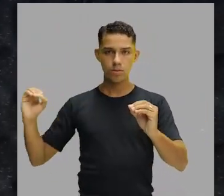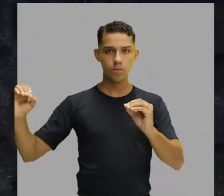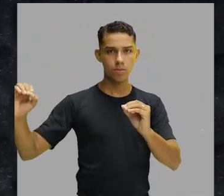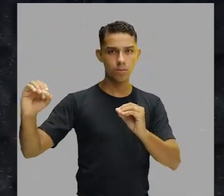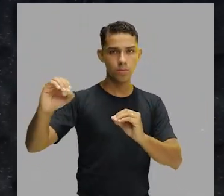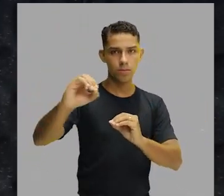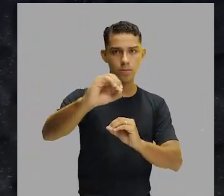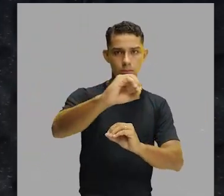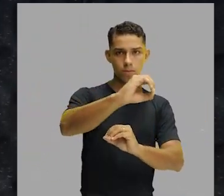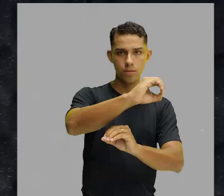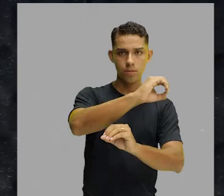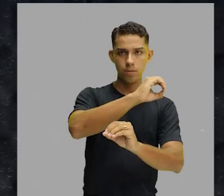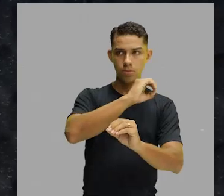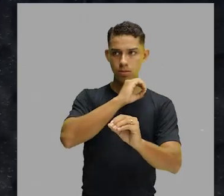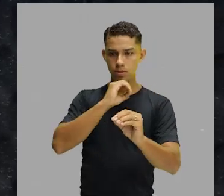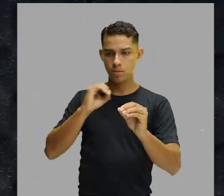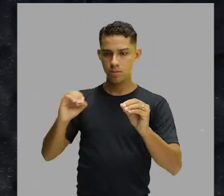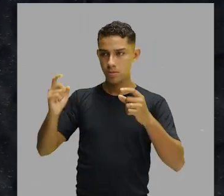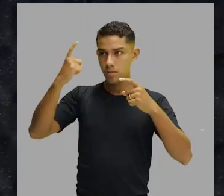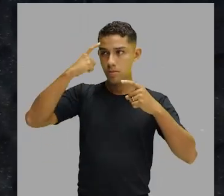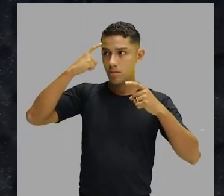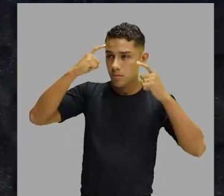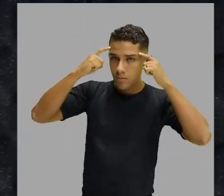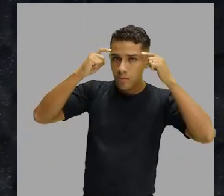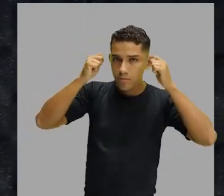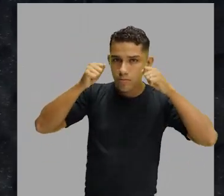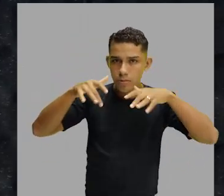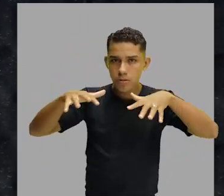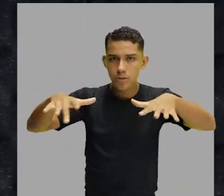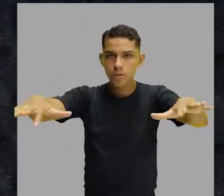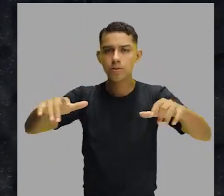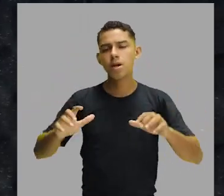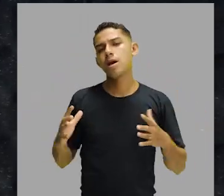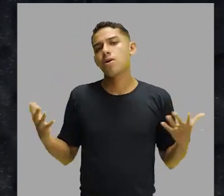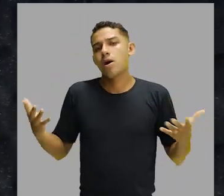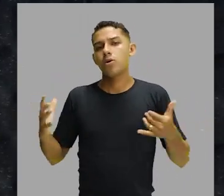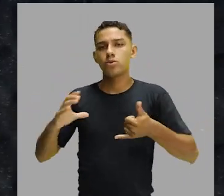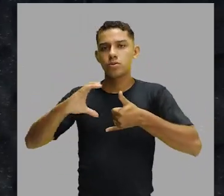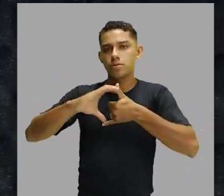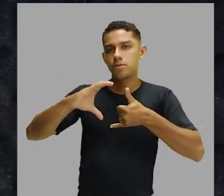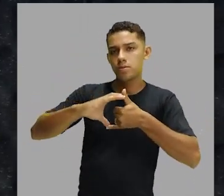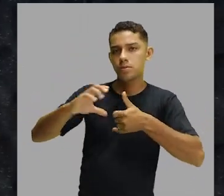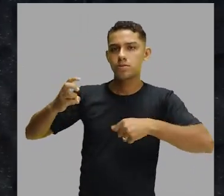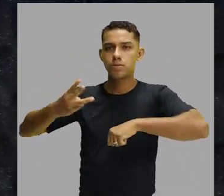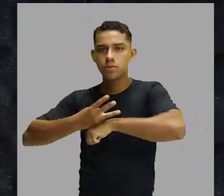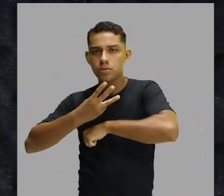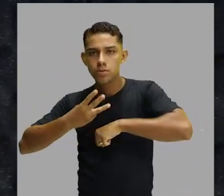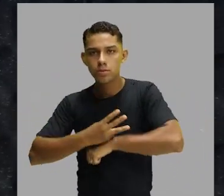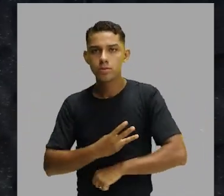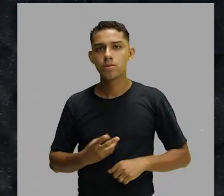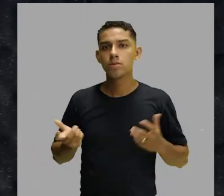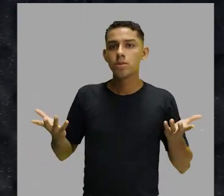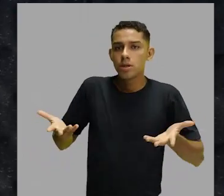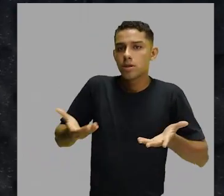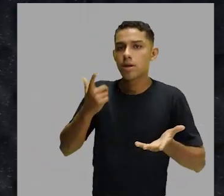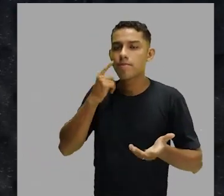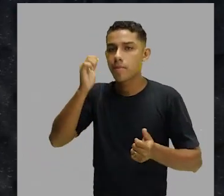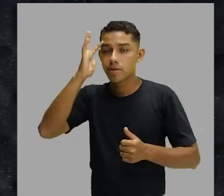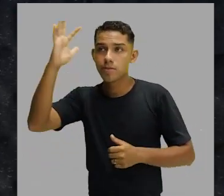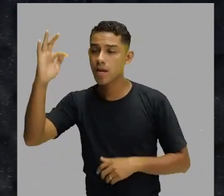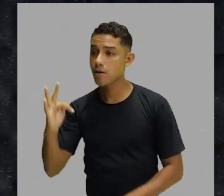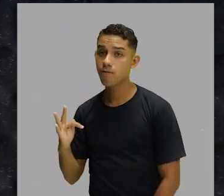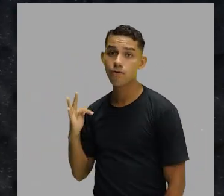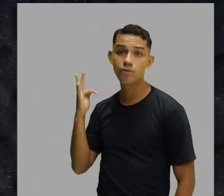difundido, pensamentos espalhados. Igual essas mensagens aí, hoje em dia a gente tem o WhatsApp. Já imaginaram daqui a